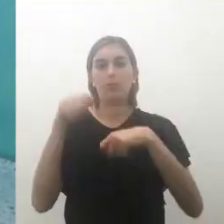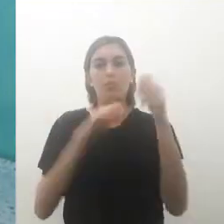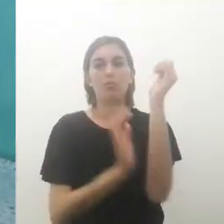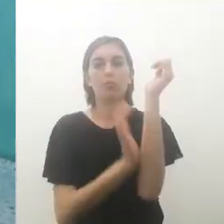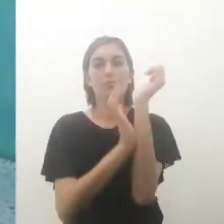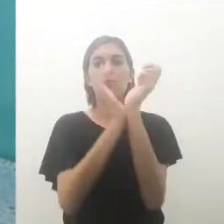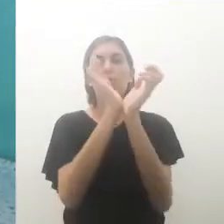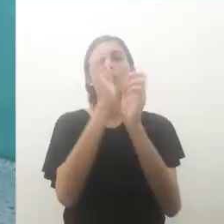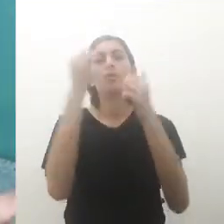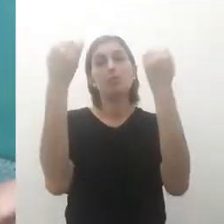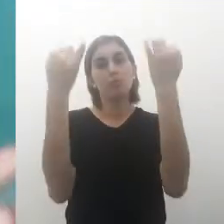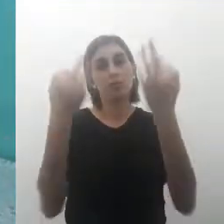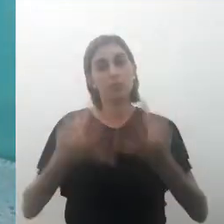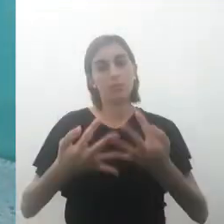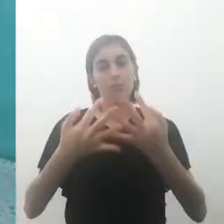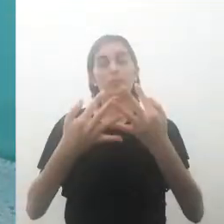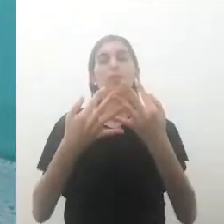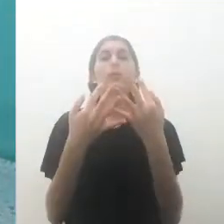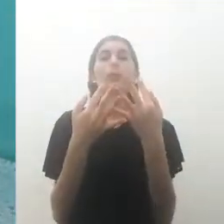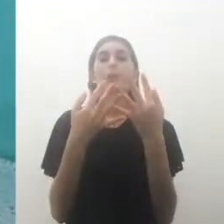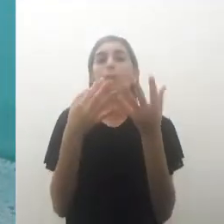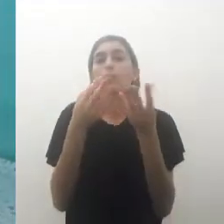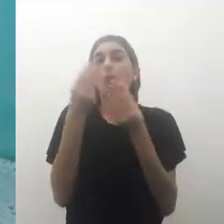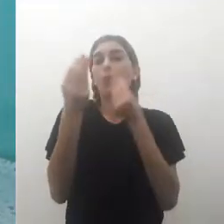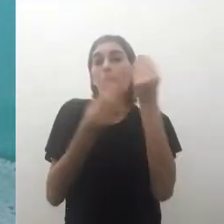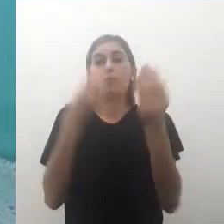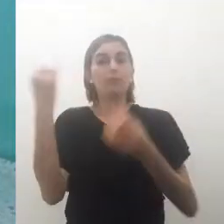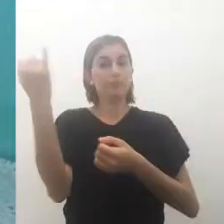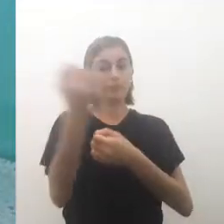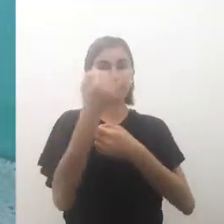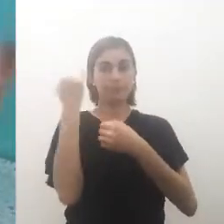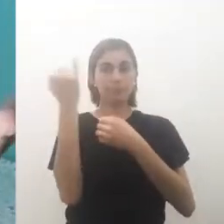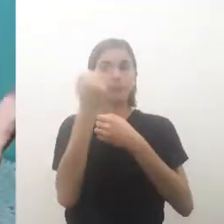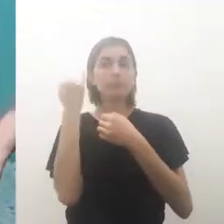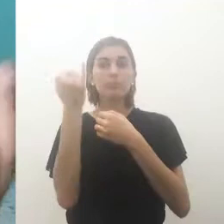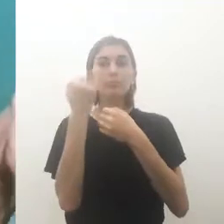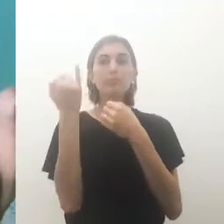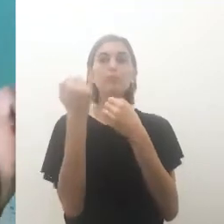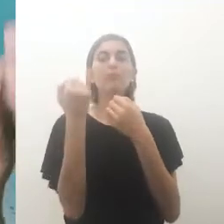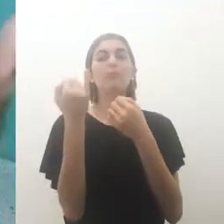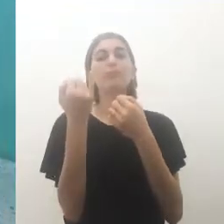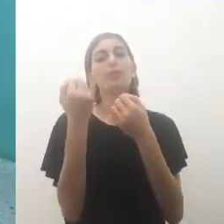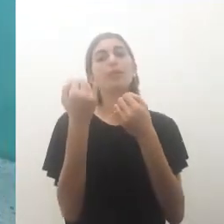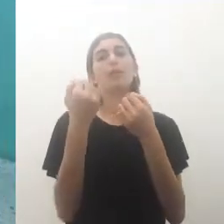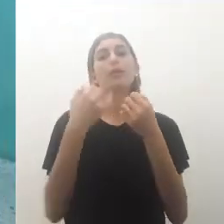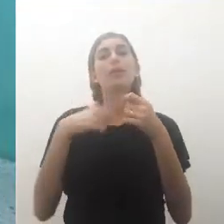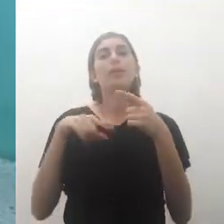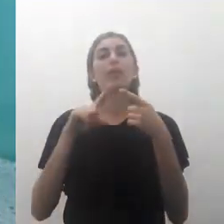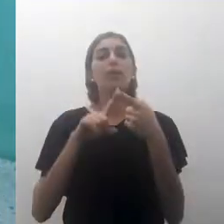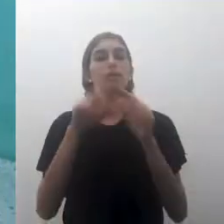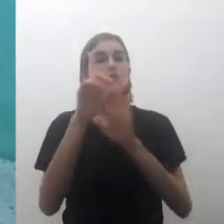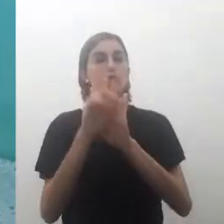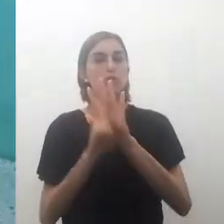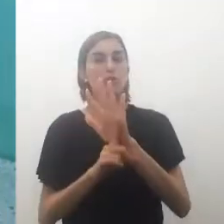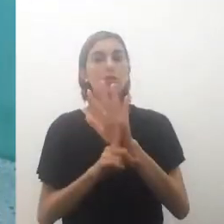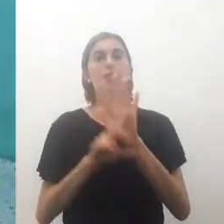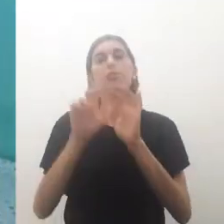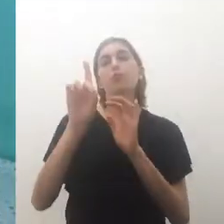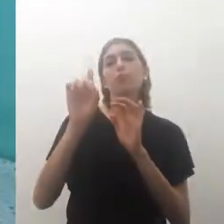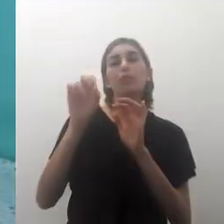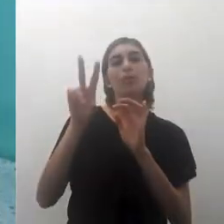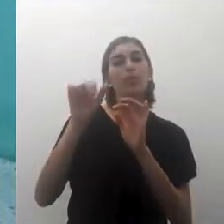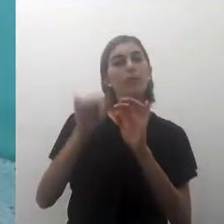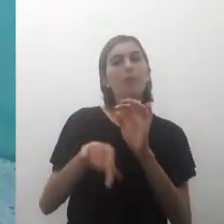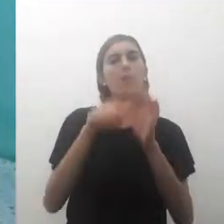administração burocrática, ele traz como importante, os direitos e os